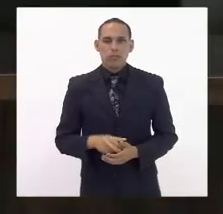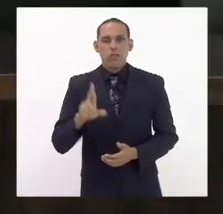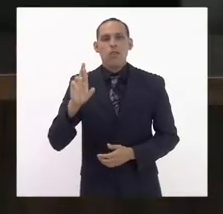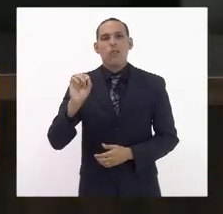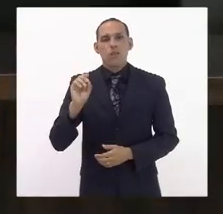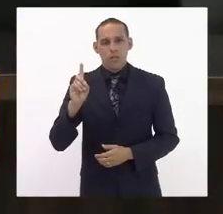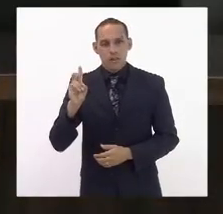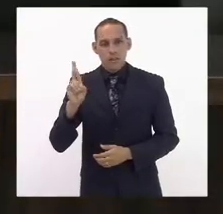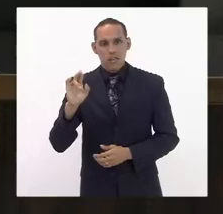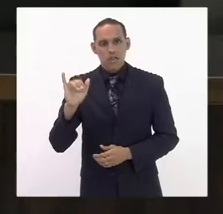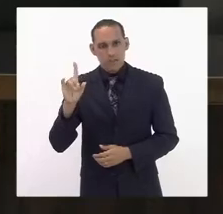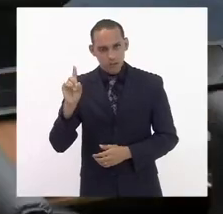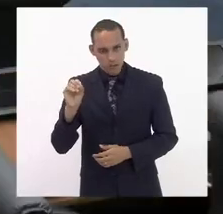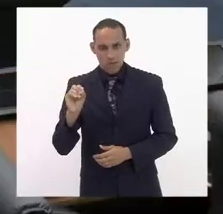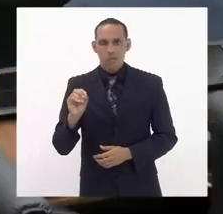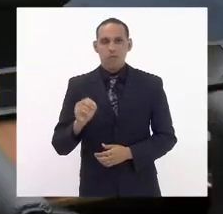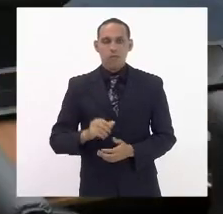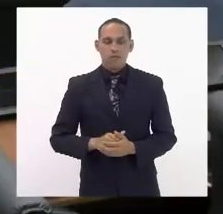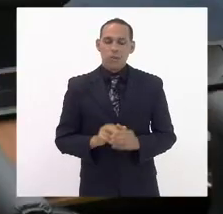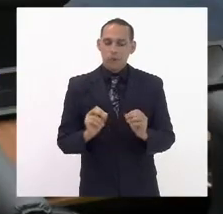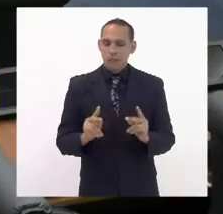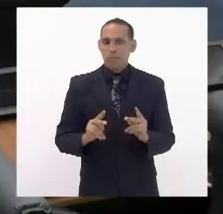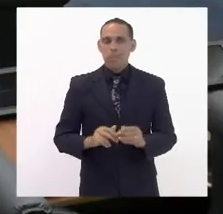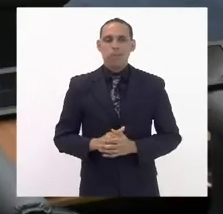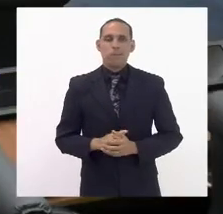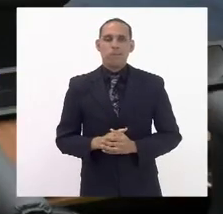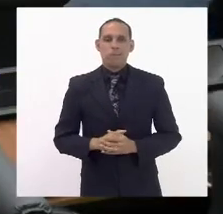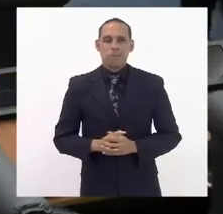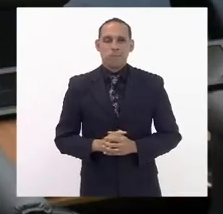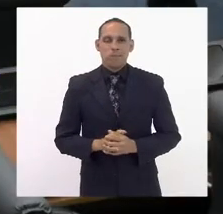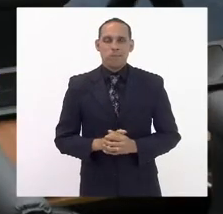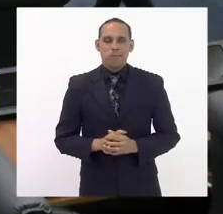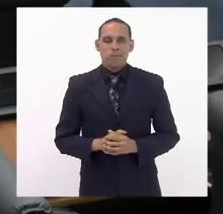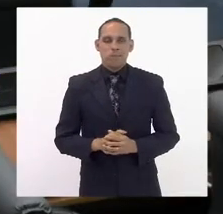Amorim. Ok.